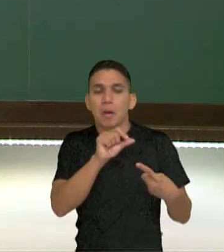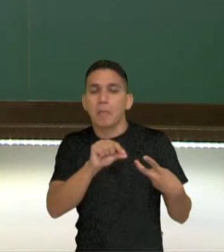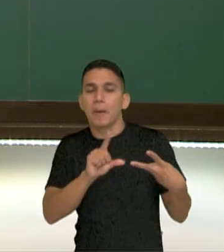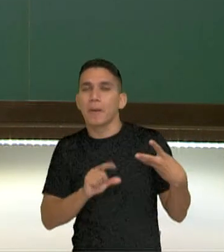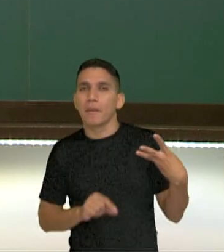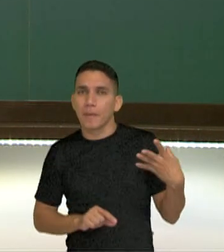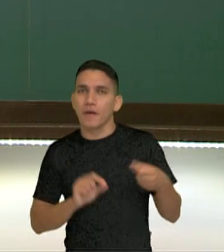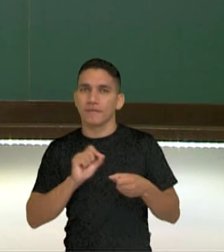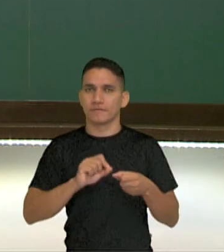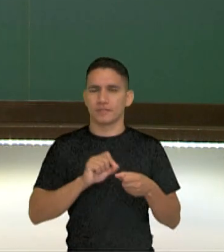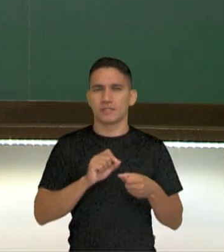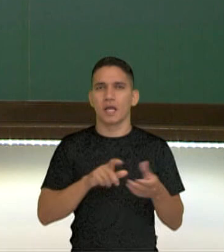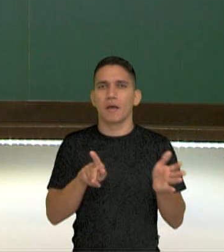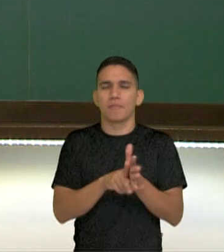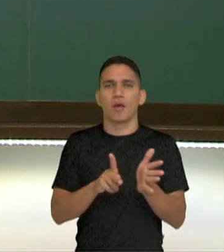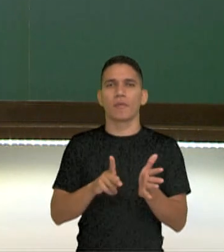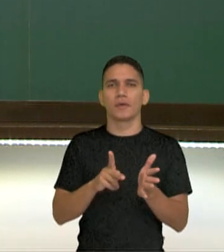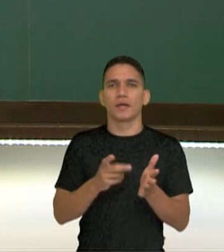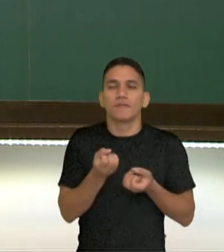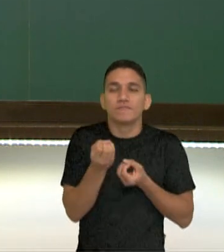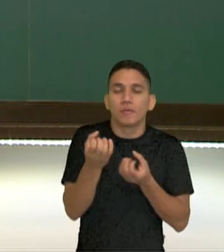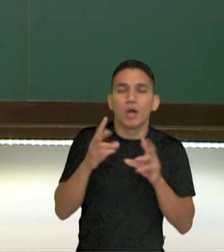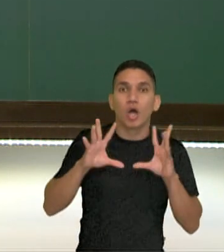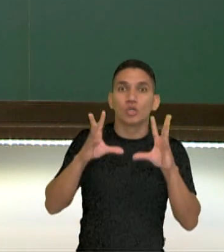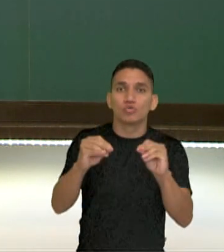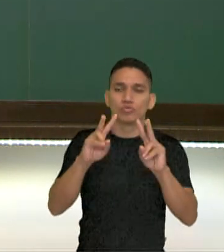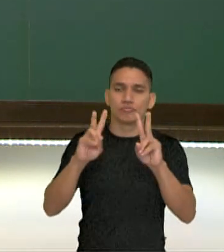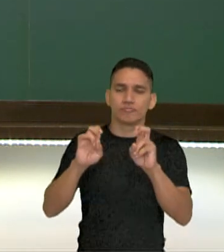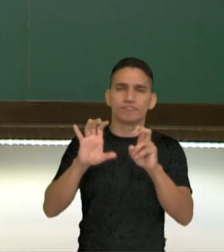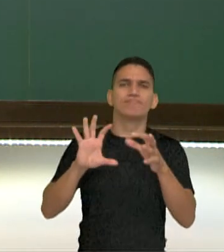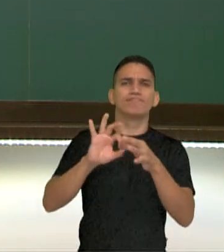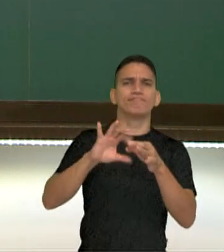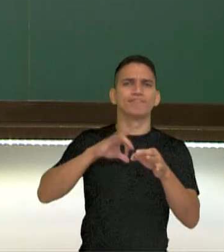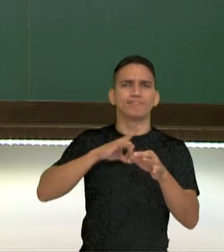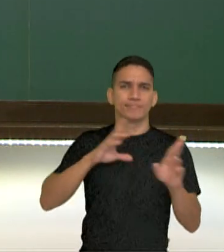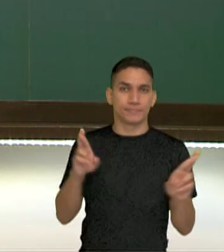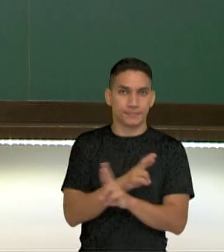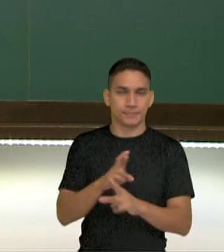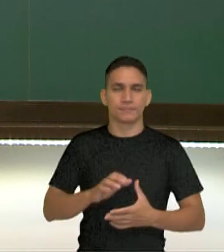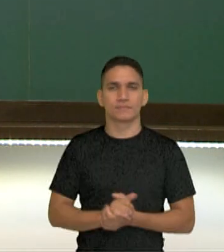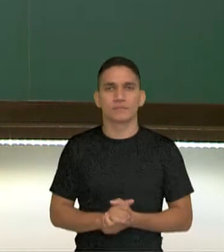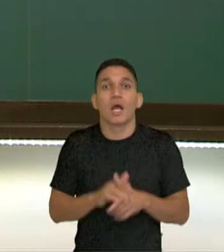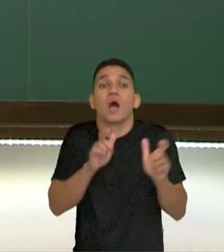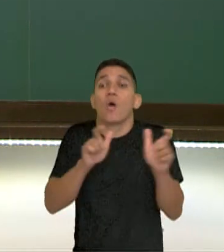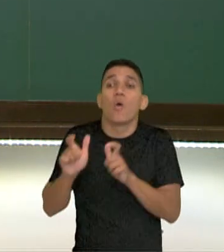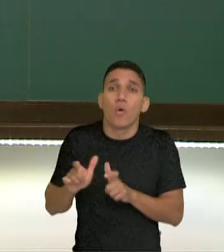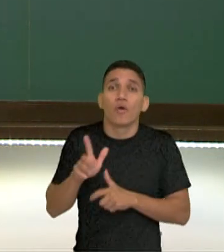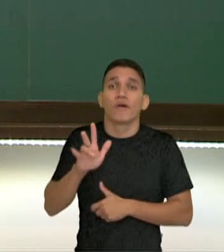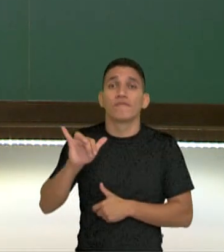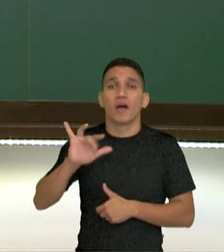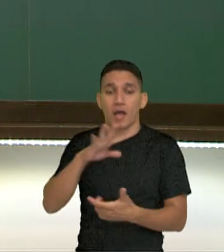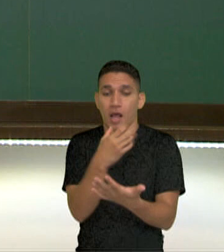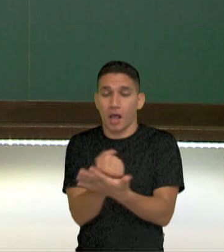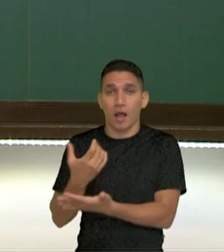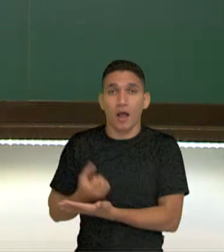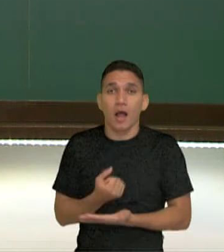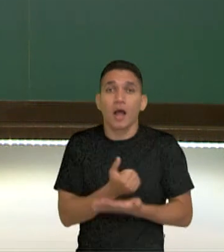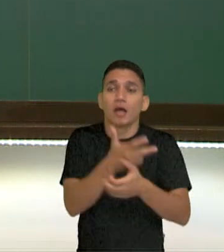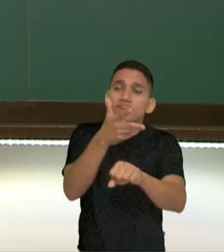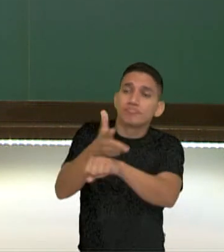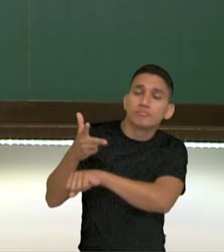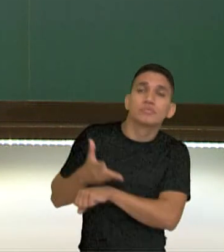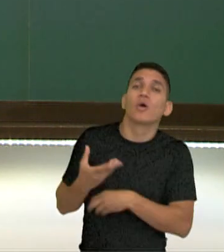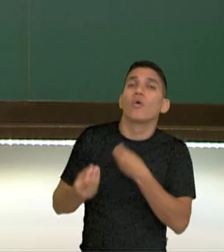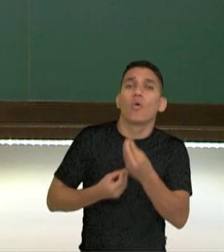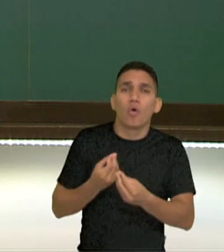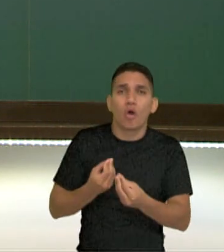das notícias, tudo que envolve aquele tema que você escolheu, tá? Aonde será gravado, como será gravado, se